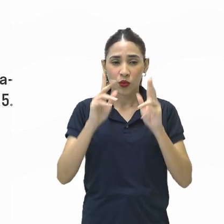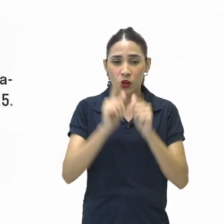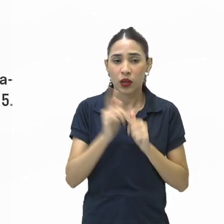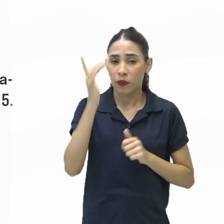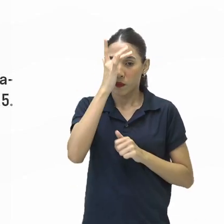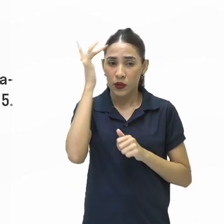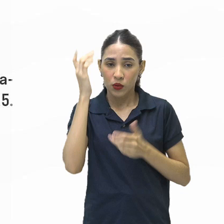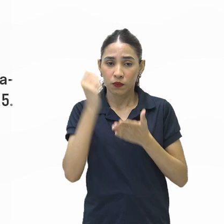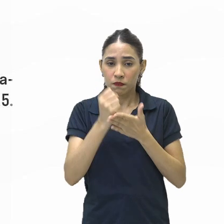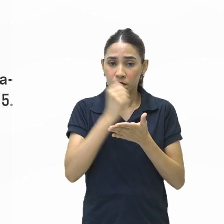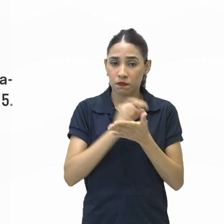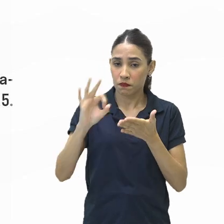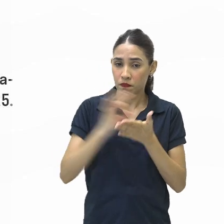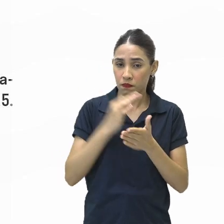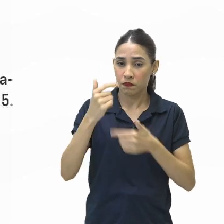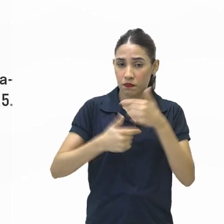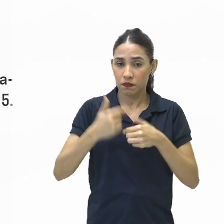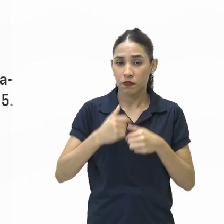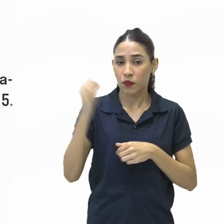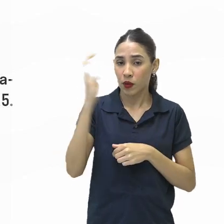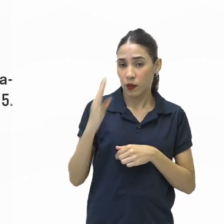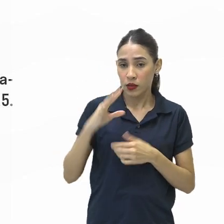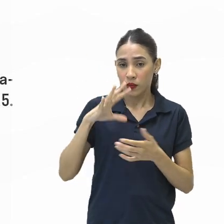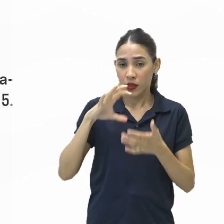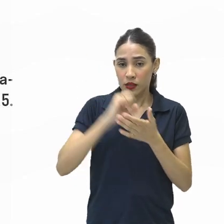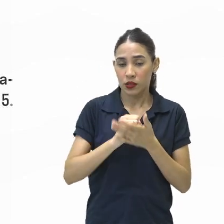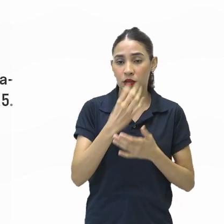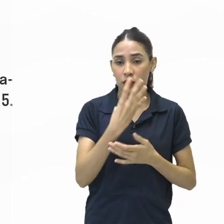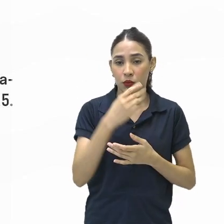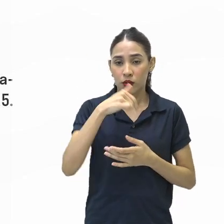pessoas empregadas no país, o Brasil registra